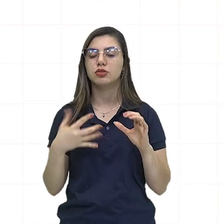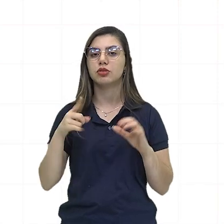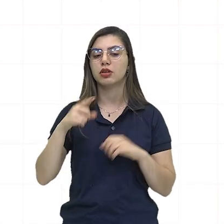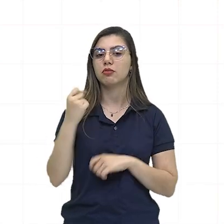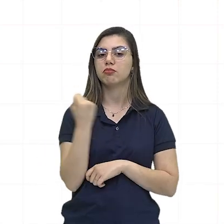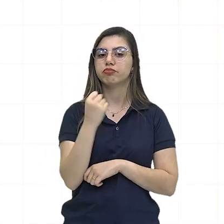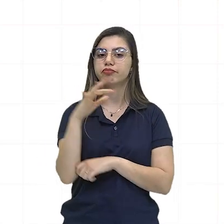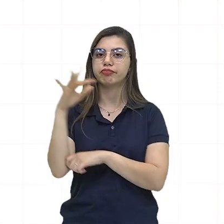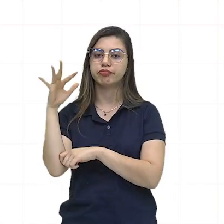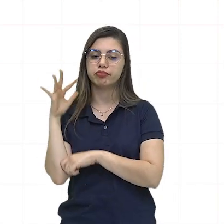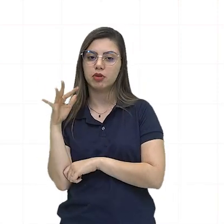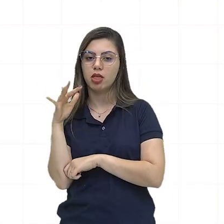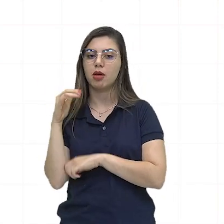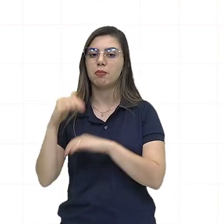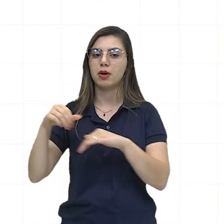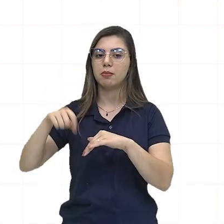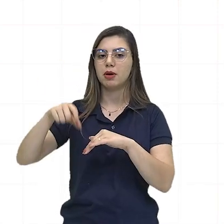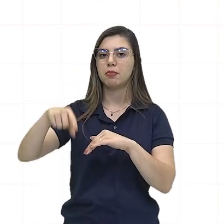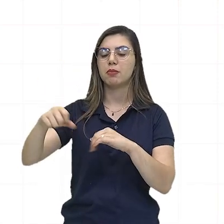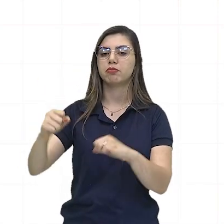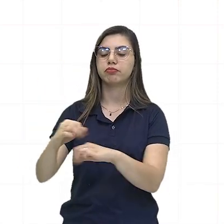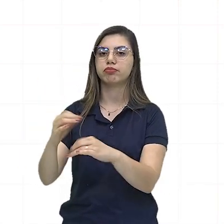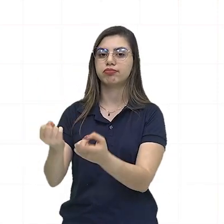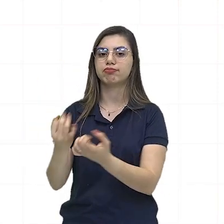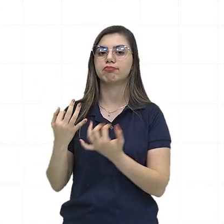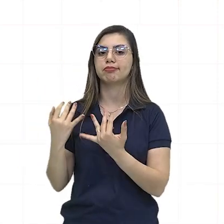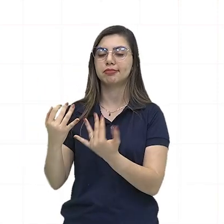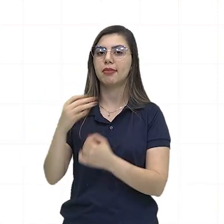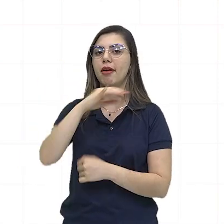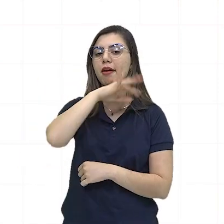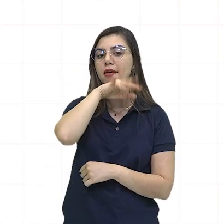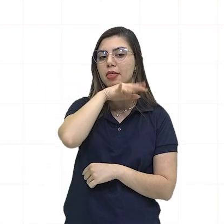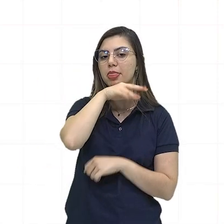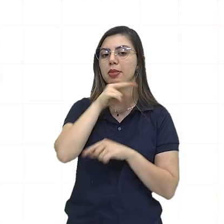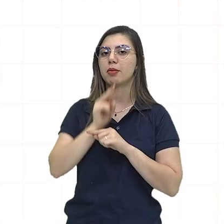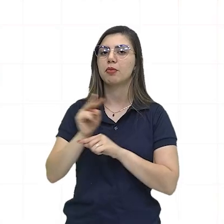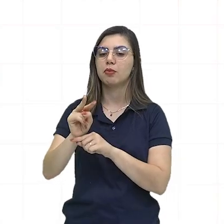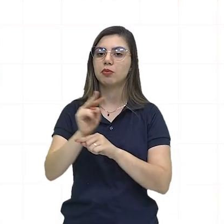e atividades de pecuária. Então, na maioria das